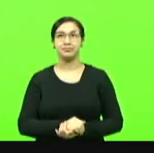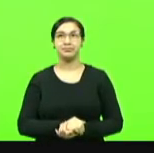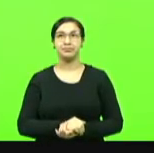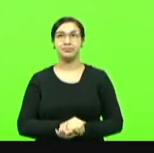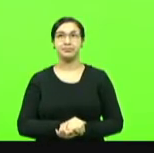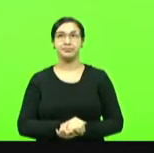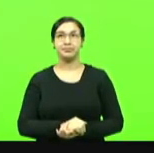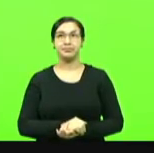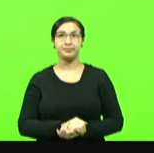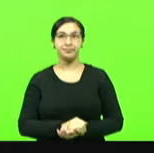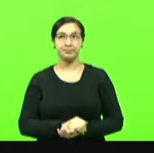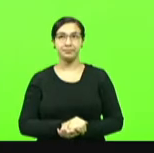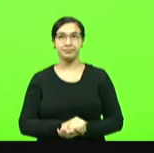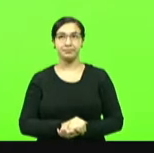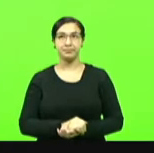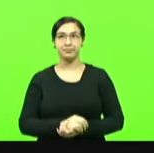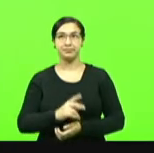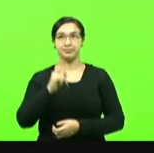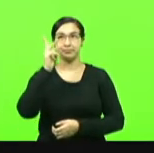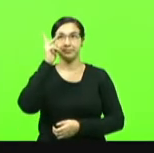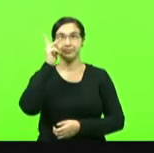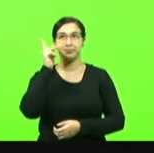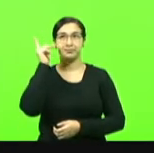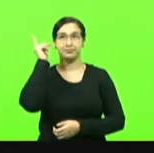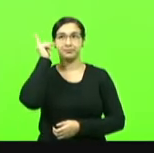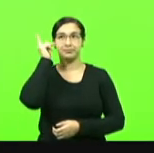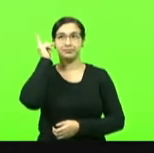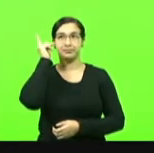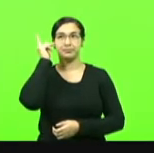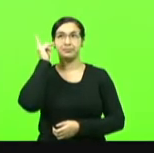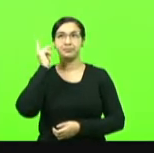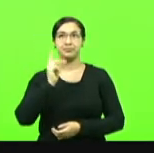Como vota deputada Paulinha?